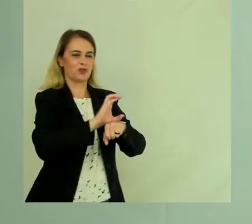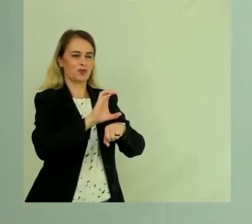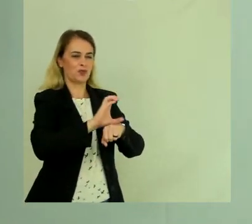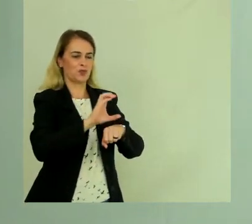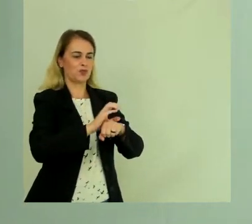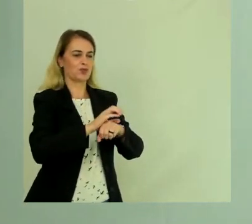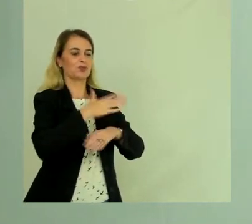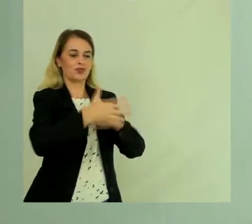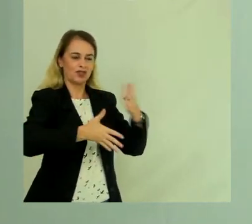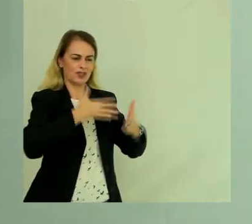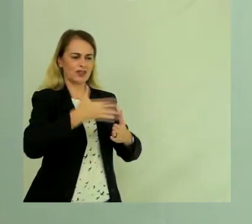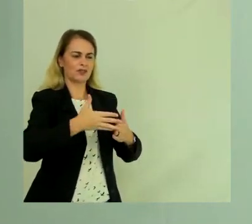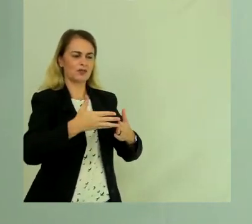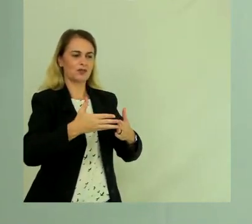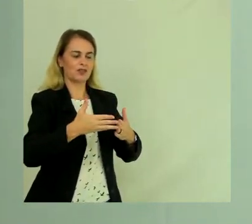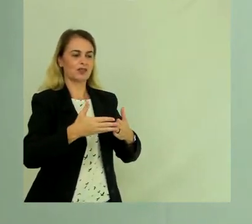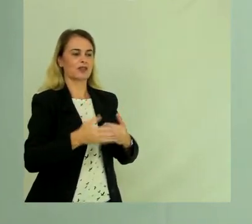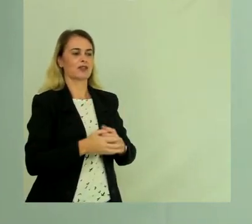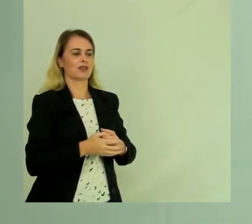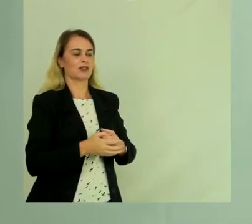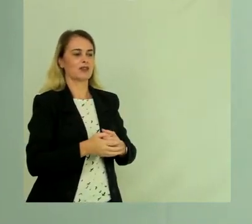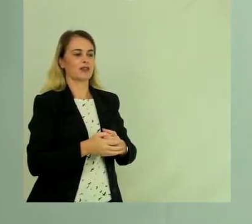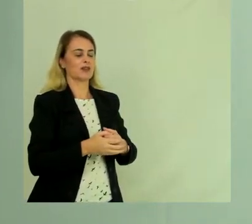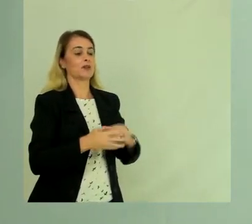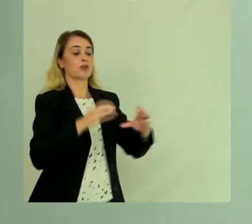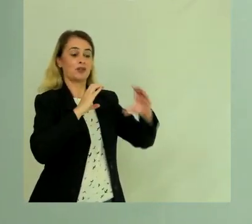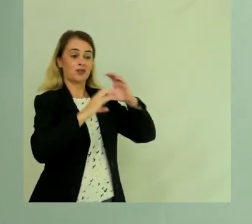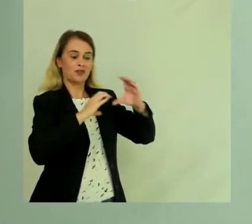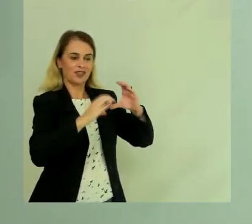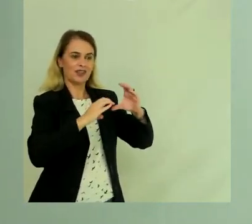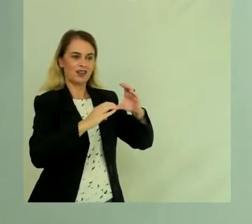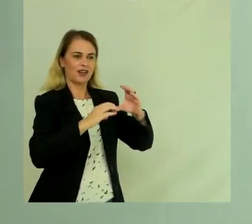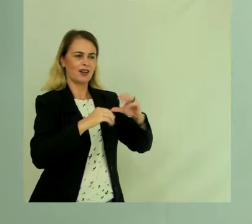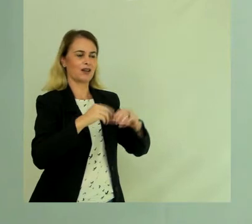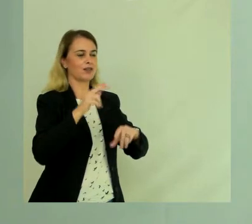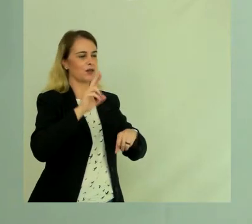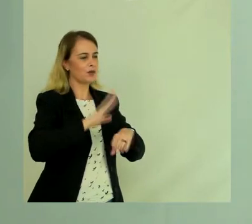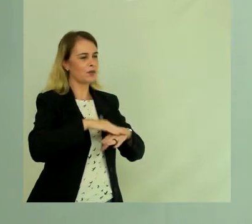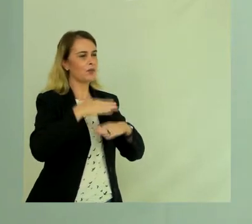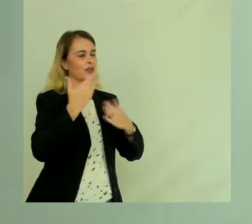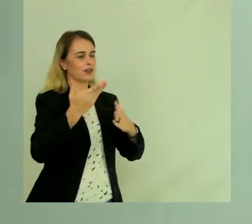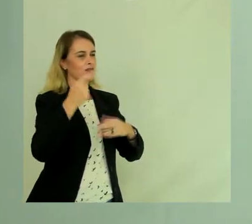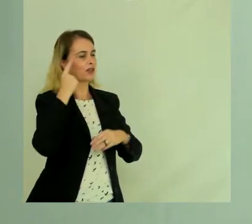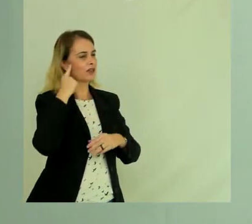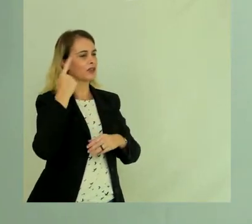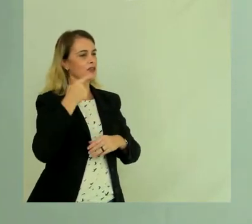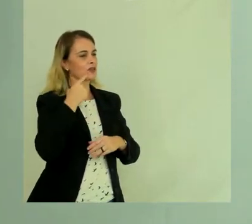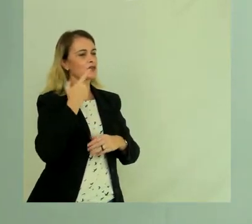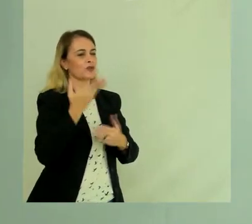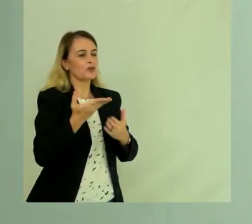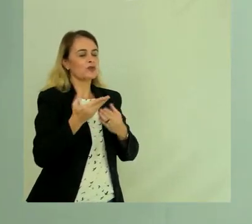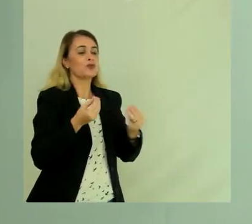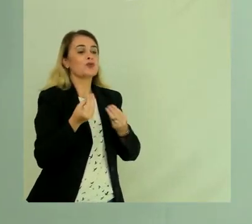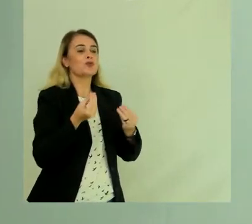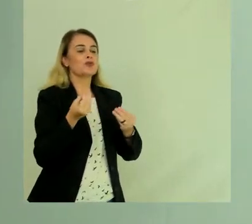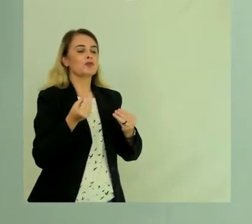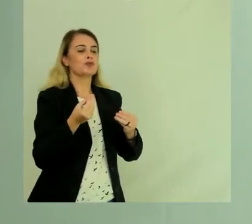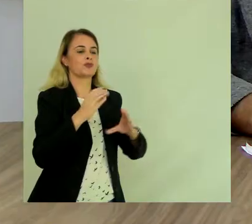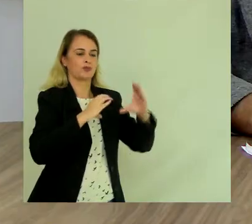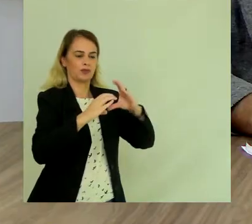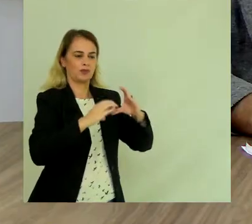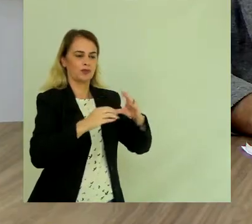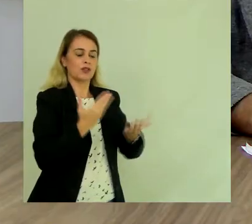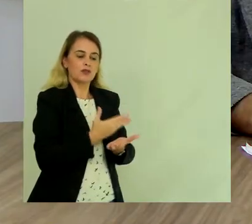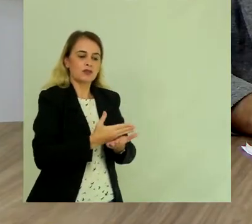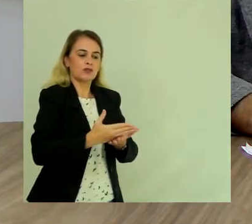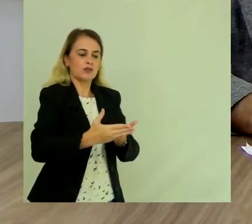Libras para poder assim, comunicar com ela, né, porque era complicada a comunicação na sala. Eu comecei um curso